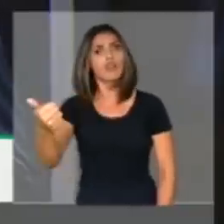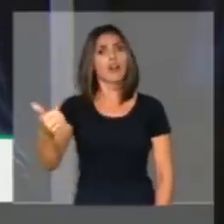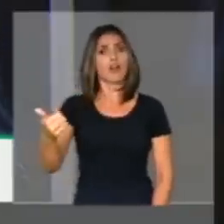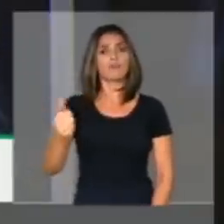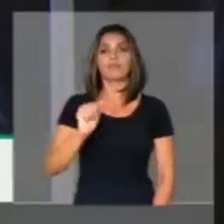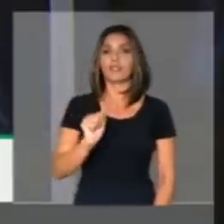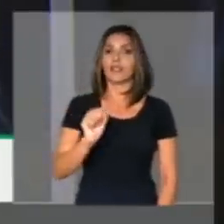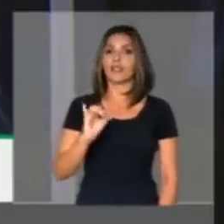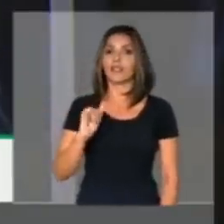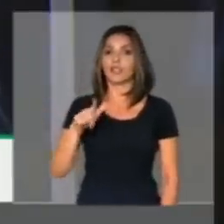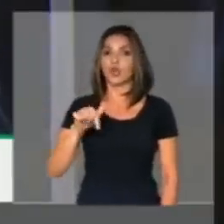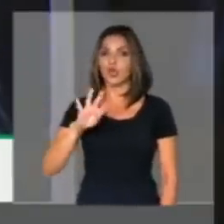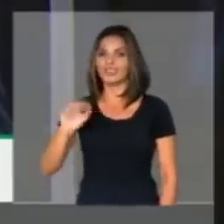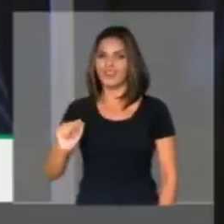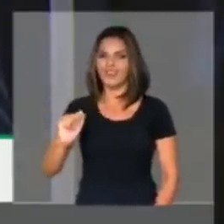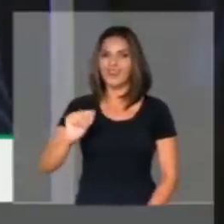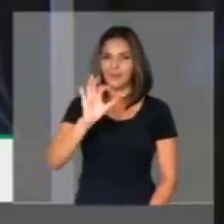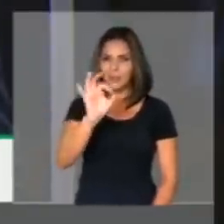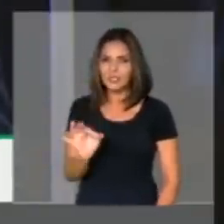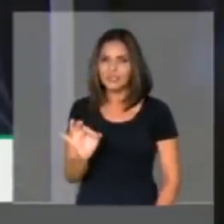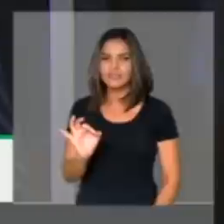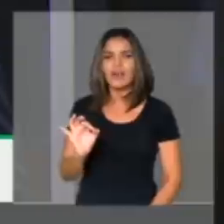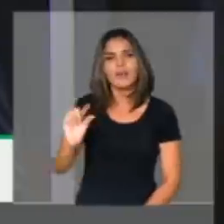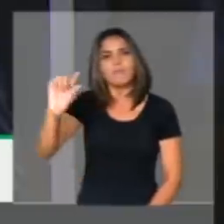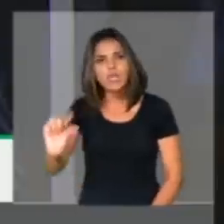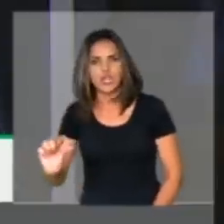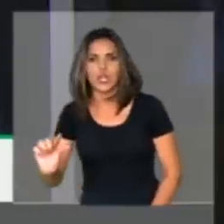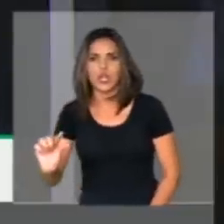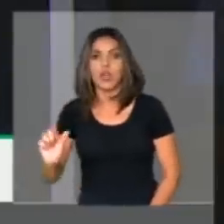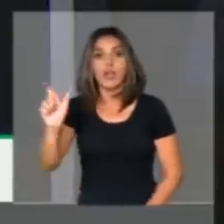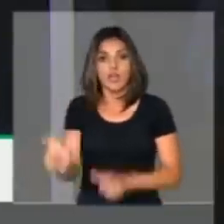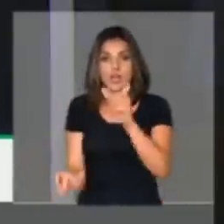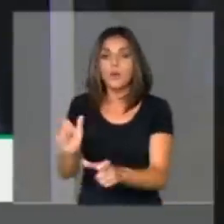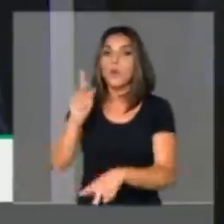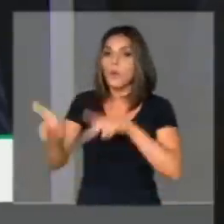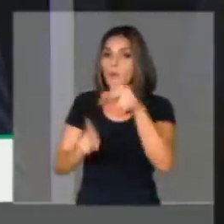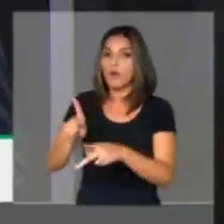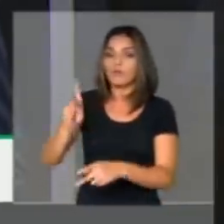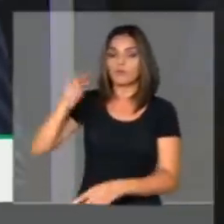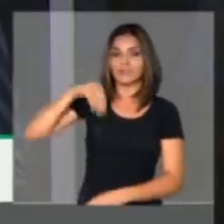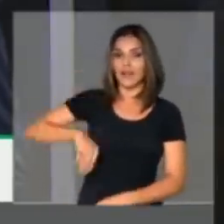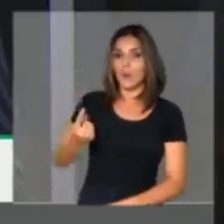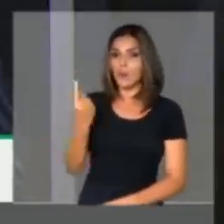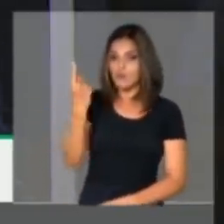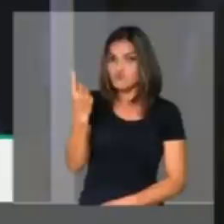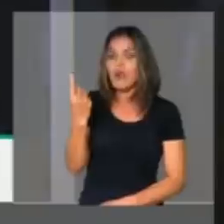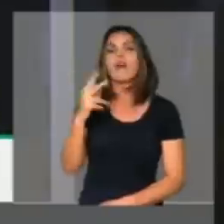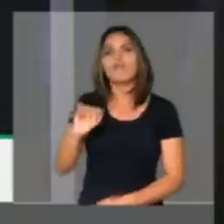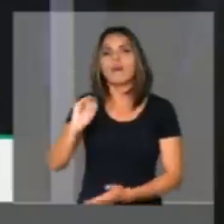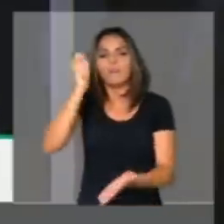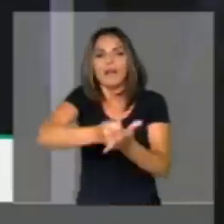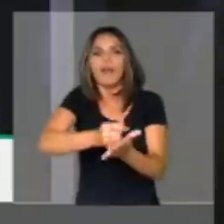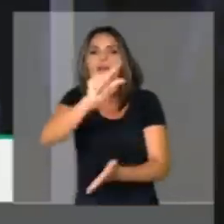A alíquota para os mais pobres é menor. A contribuição, a fatia que o Estado toma do dinheiro desses que